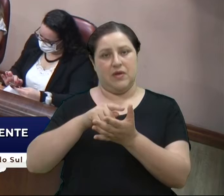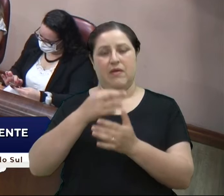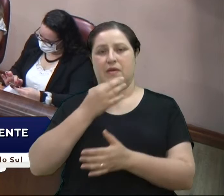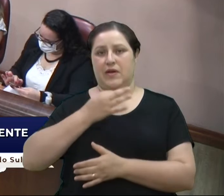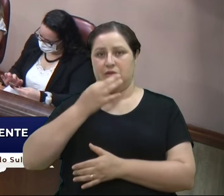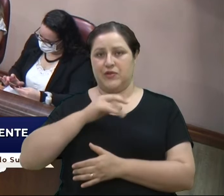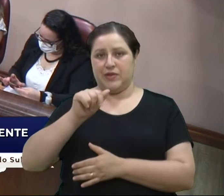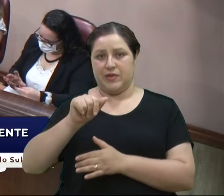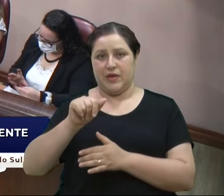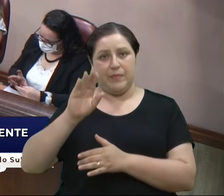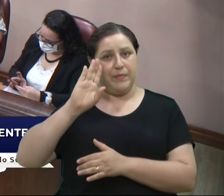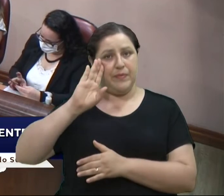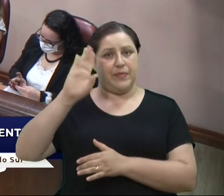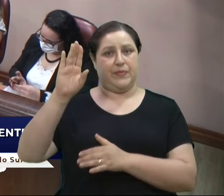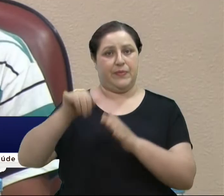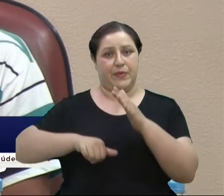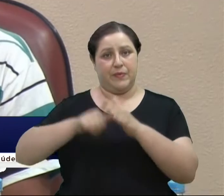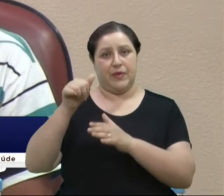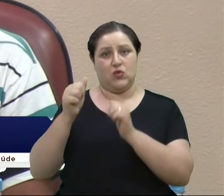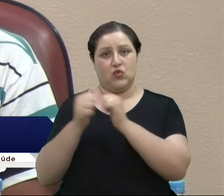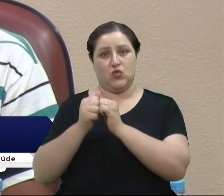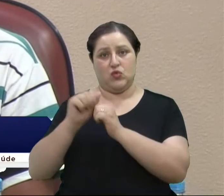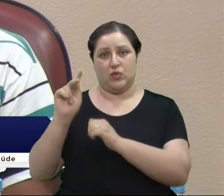puxou, junto com o HG,